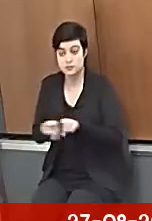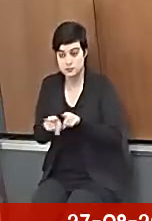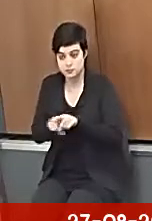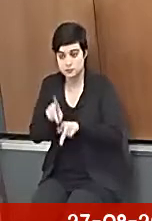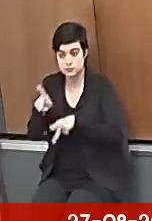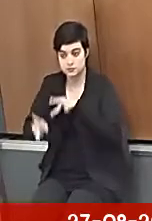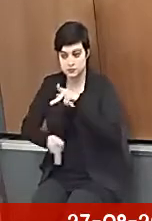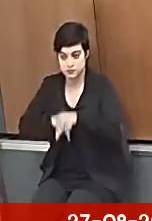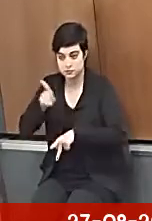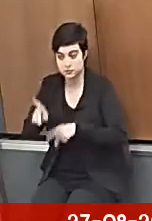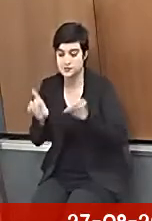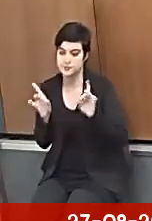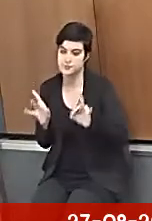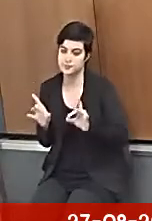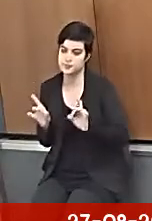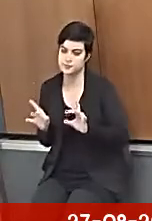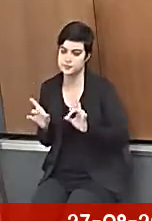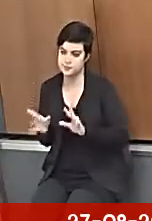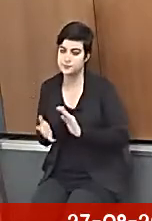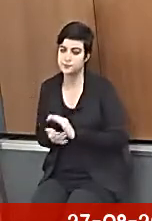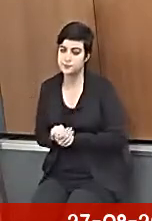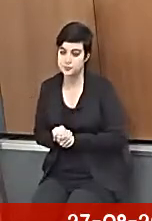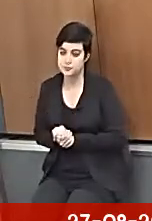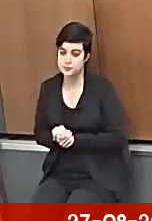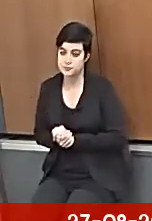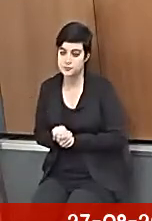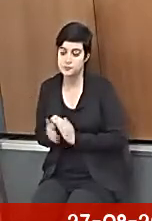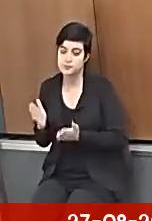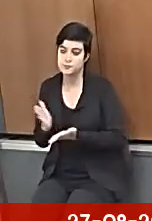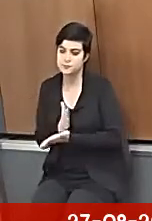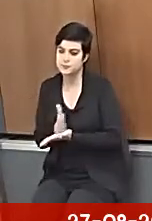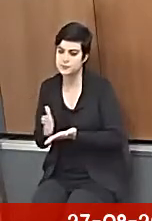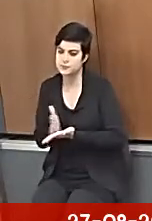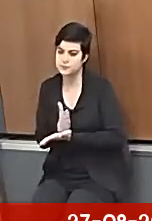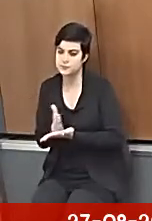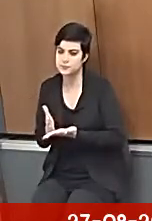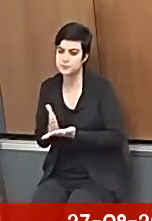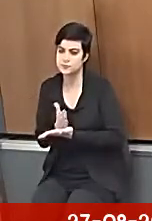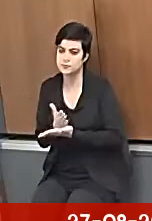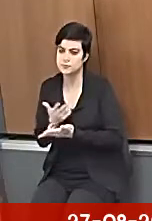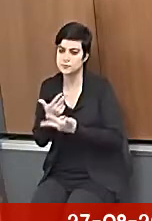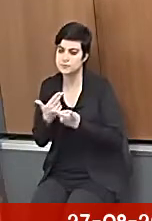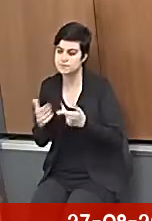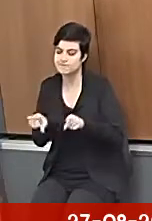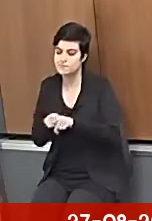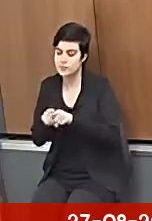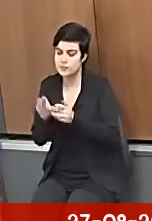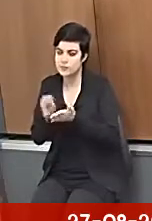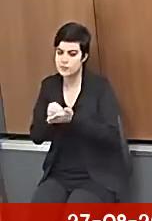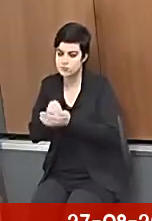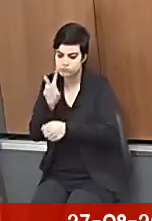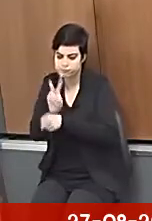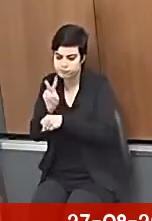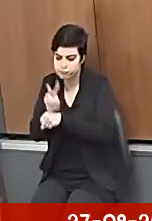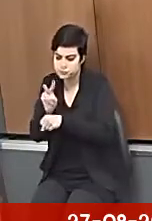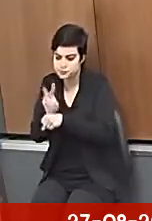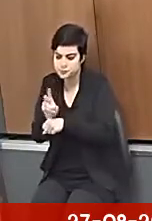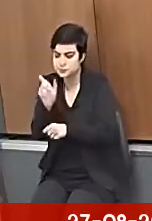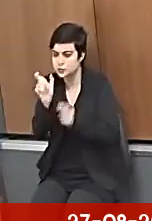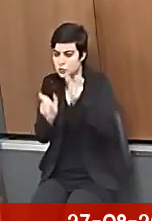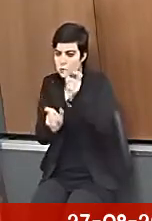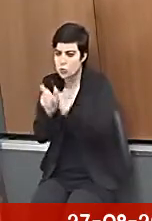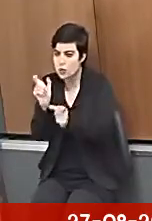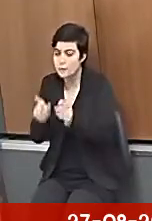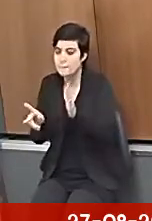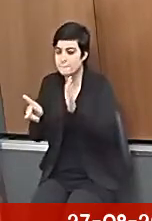é outras questões também é é a fiscalização das áreas restritas